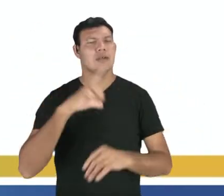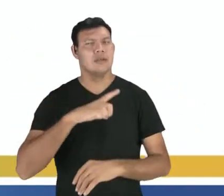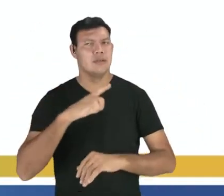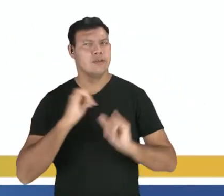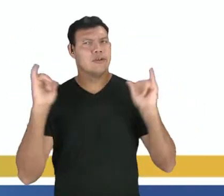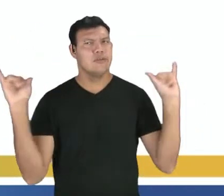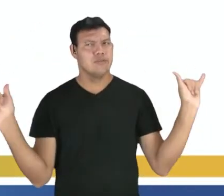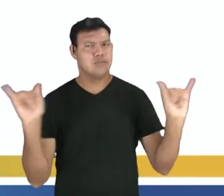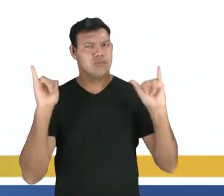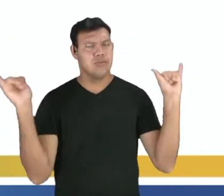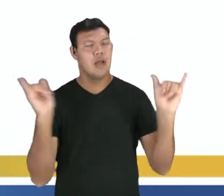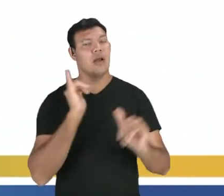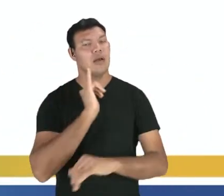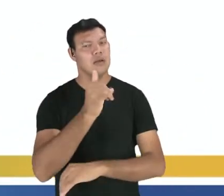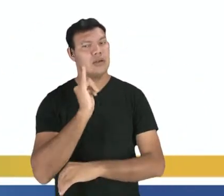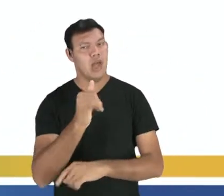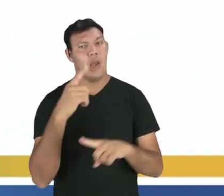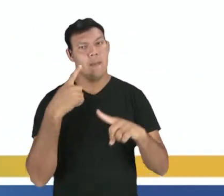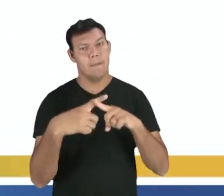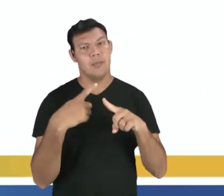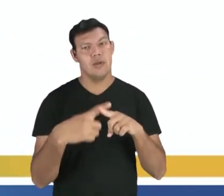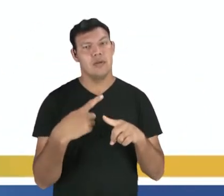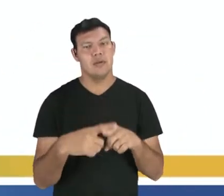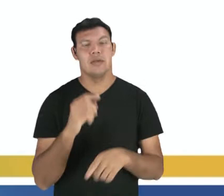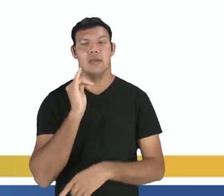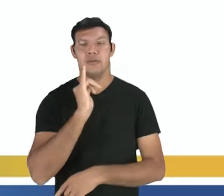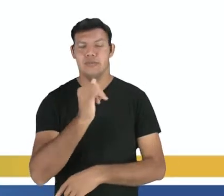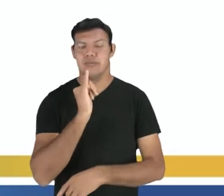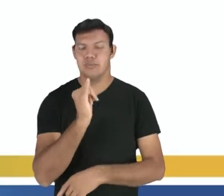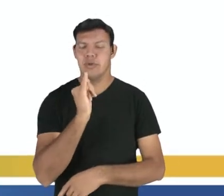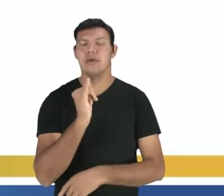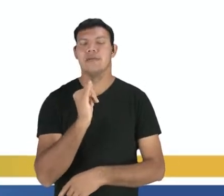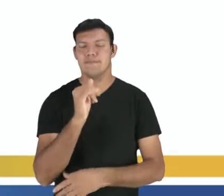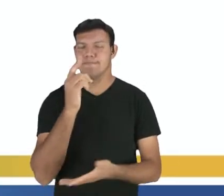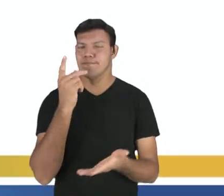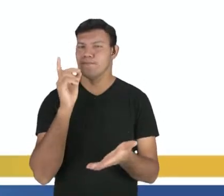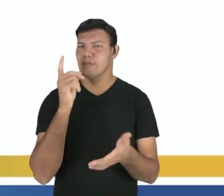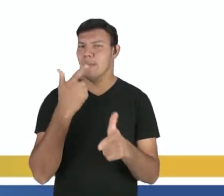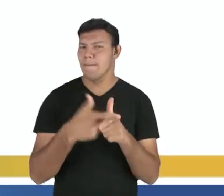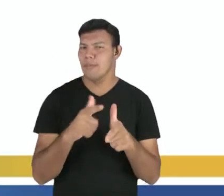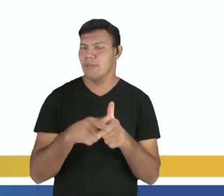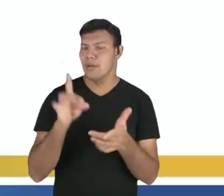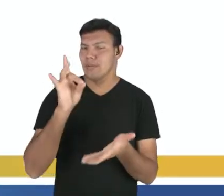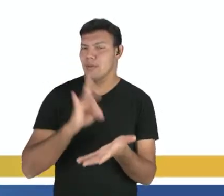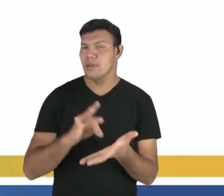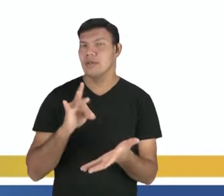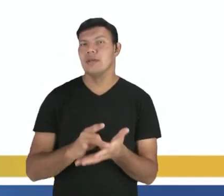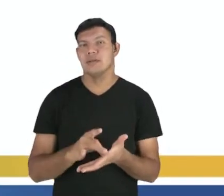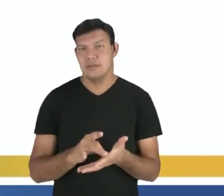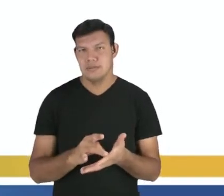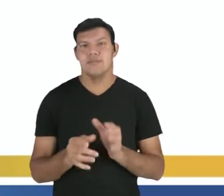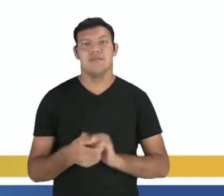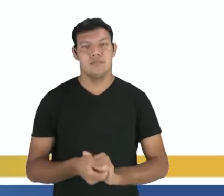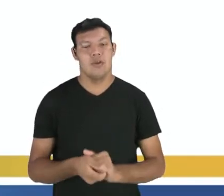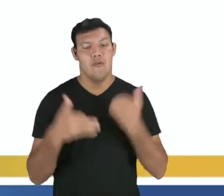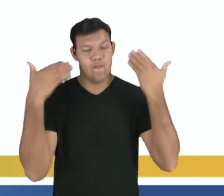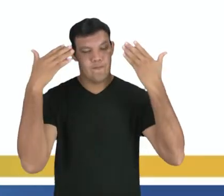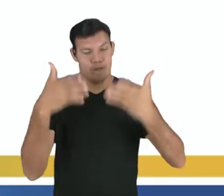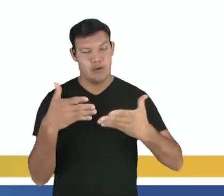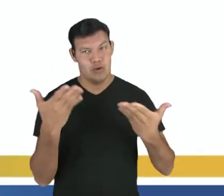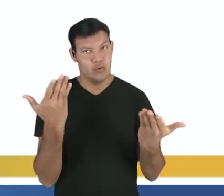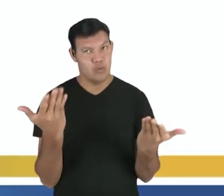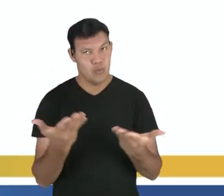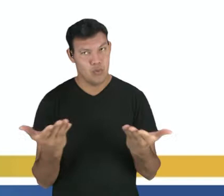notícias que elas são narrativas porque conta uma situação real nós vamos falar mais aqui sobre os textos ficcionais